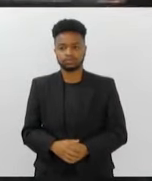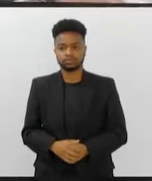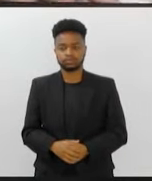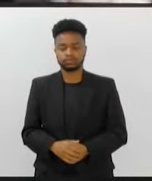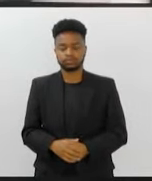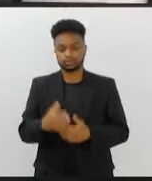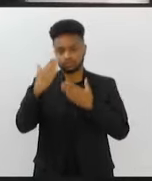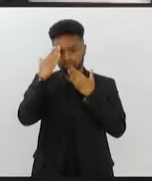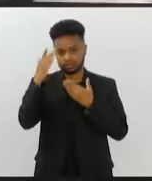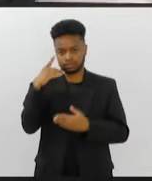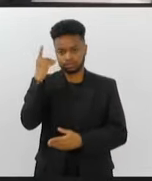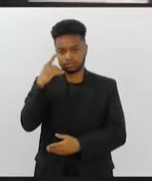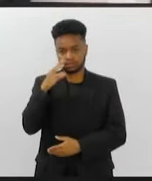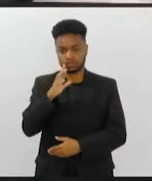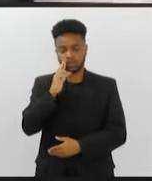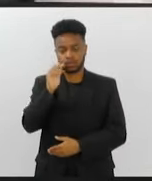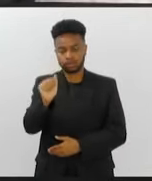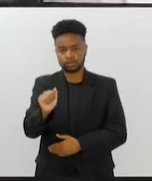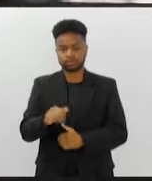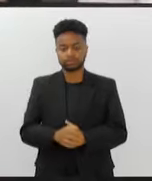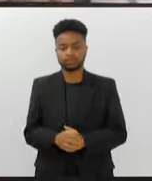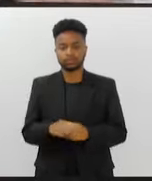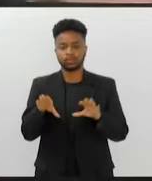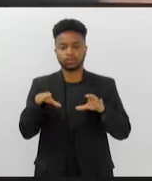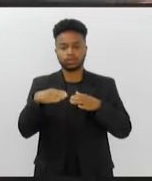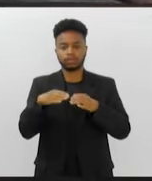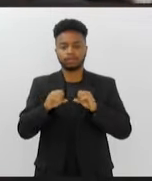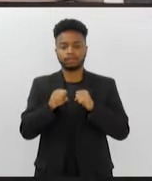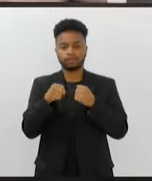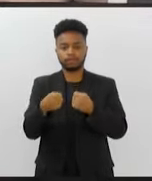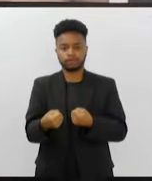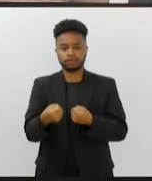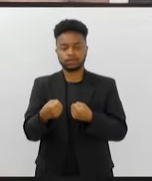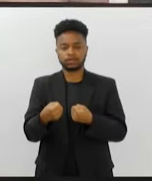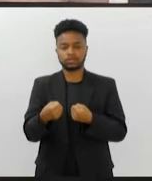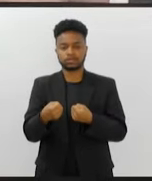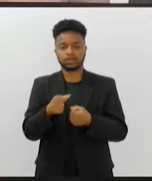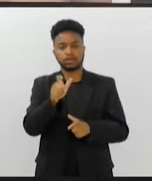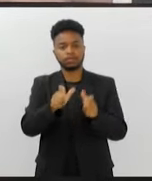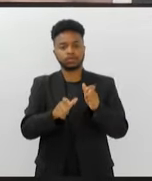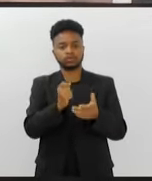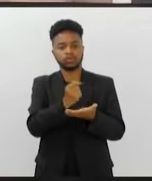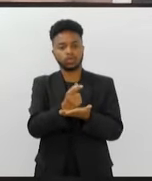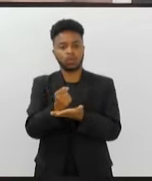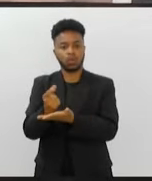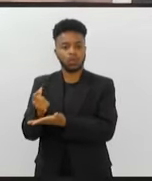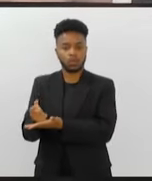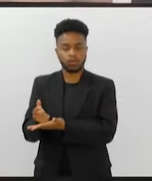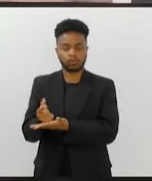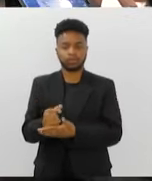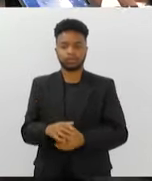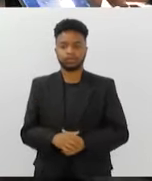Muito obrigado, deputado Rodrigo Amorim. Pela Comissão de Defesa do Consumidor,